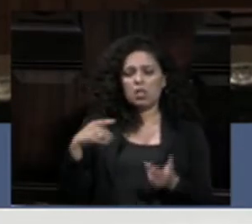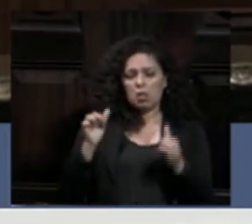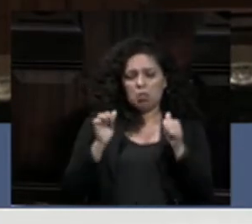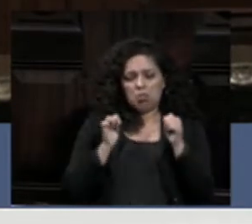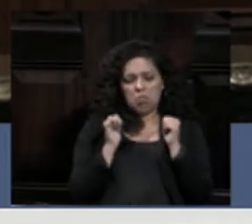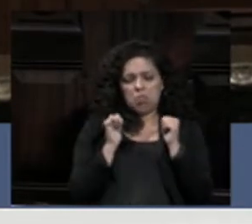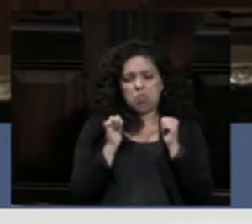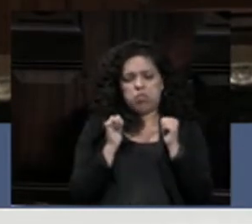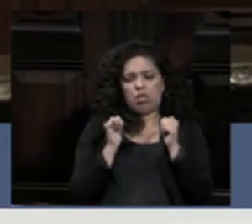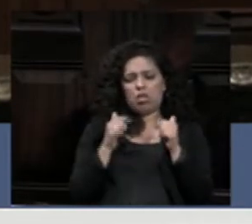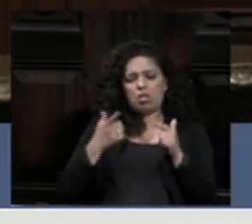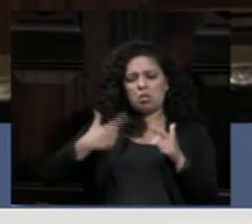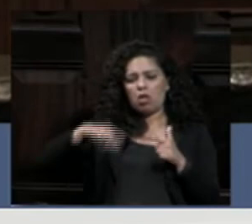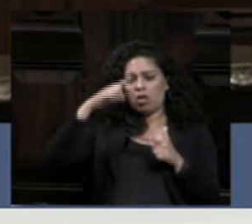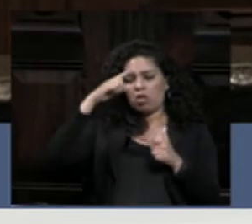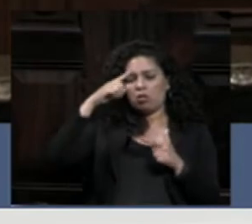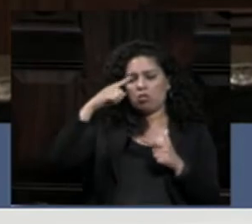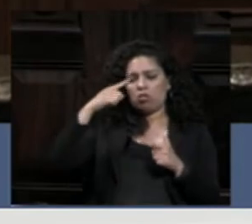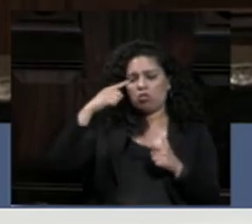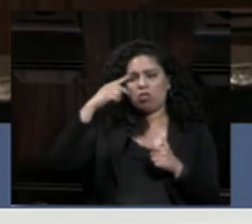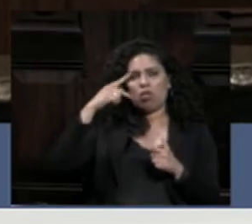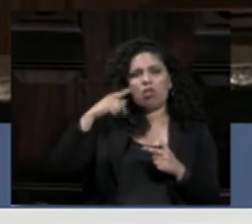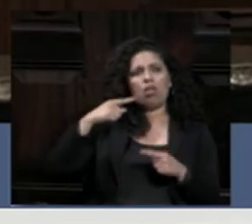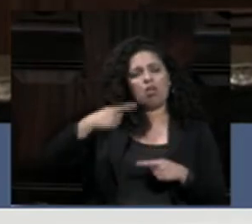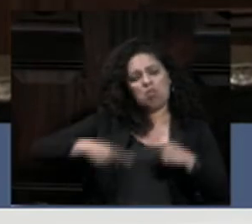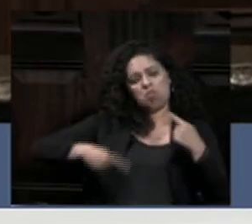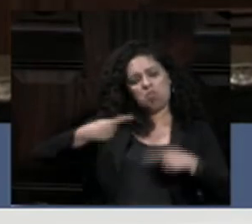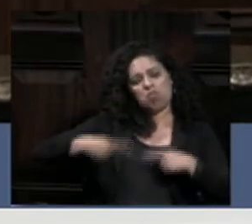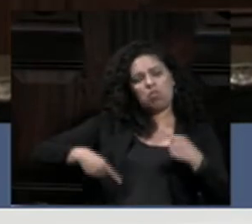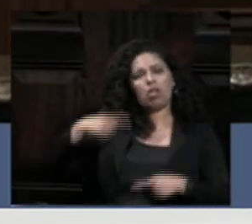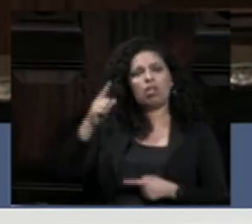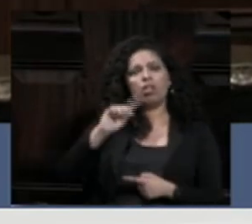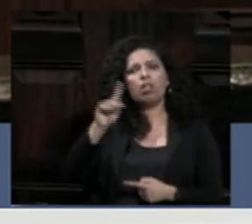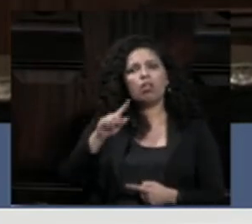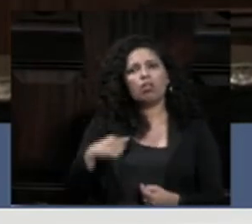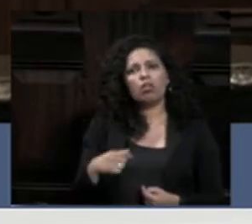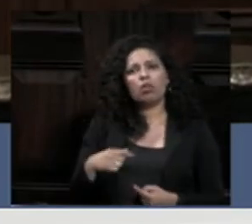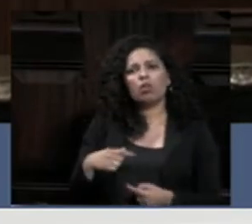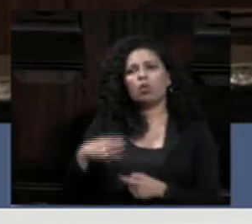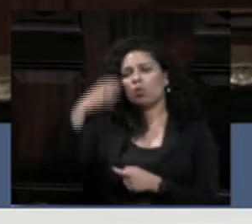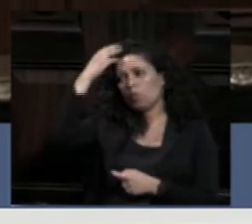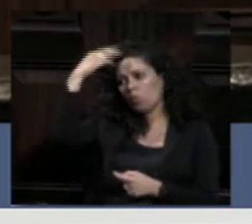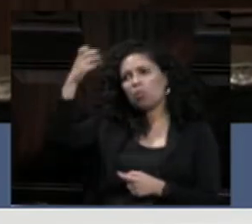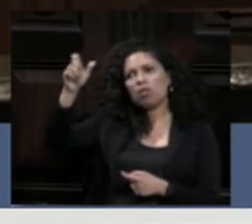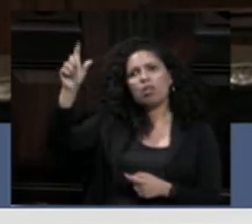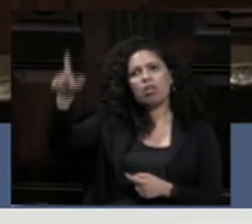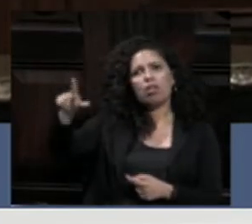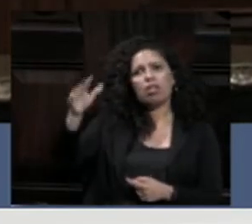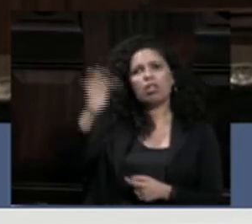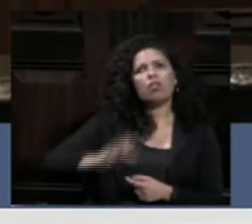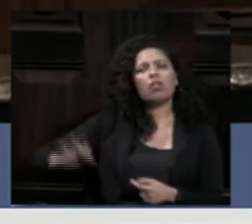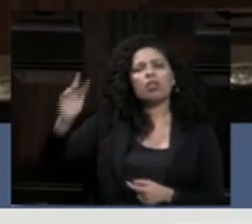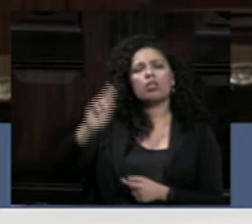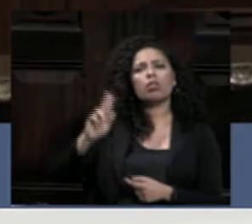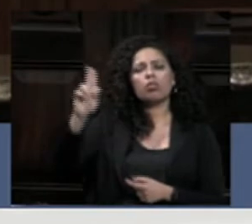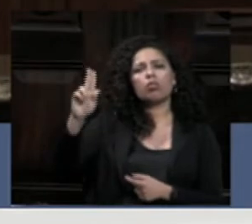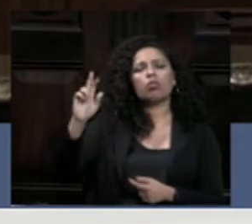tem a administração do Museu Nacional sob sua guarda, sob sua